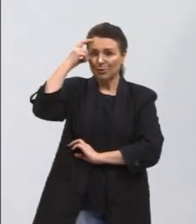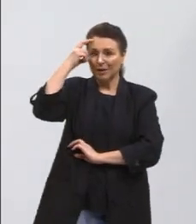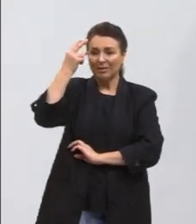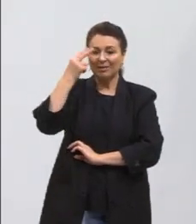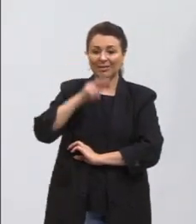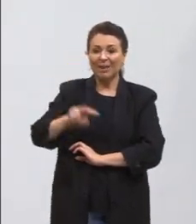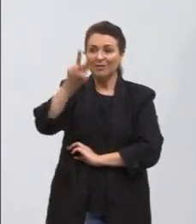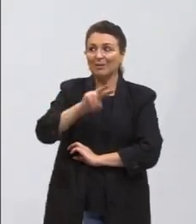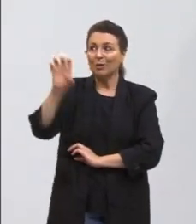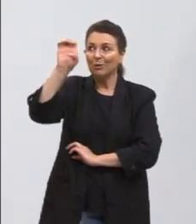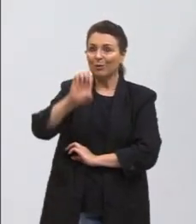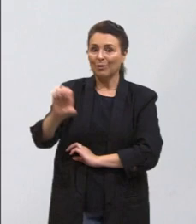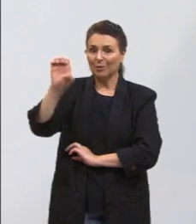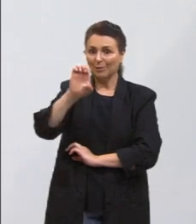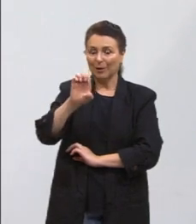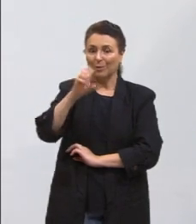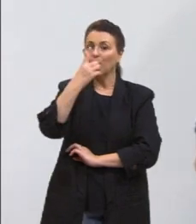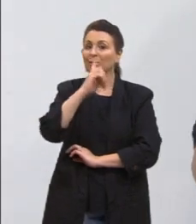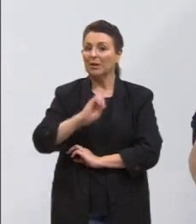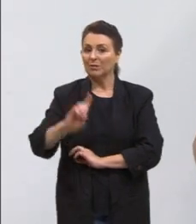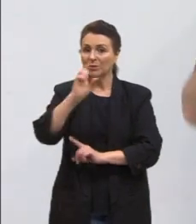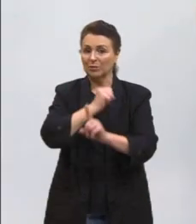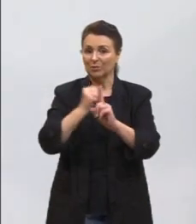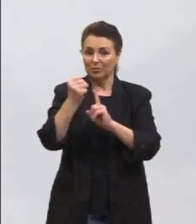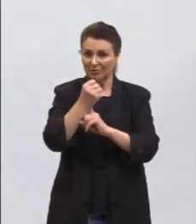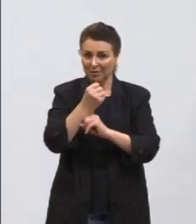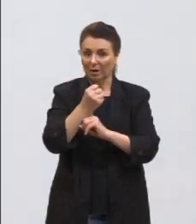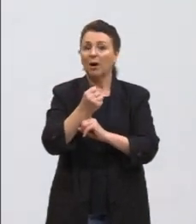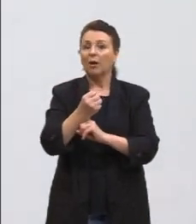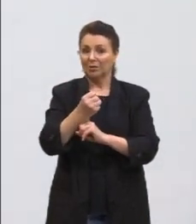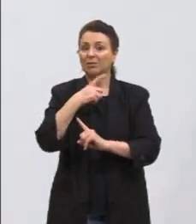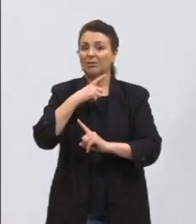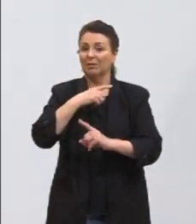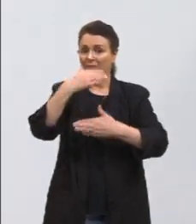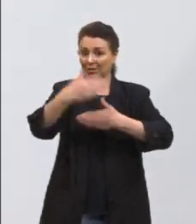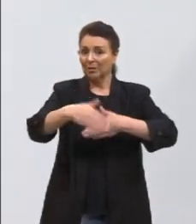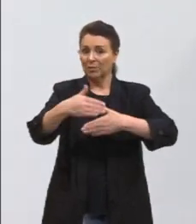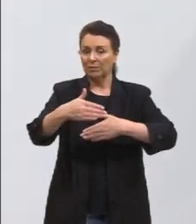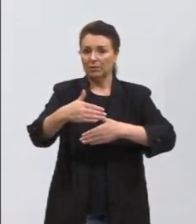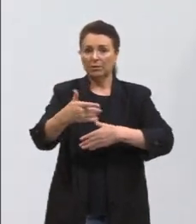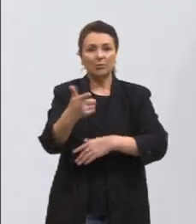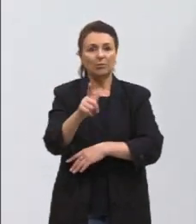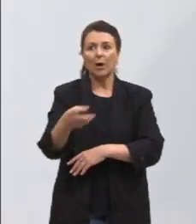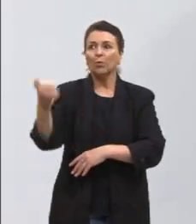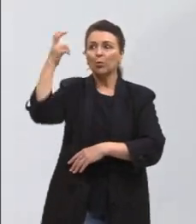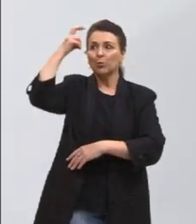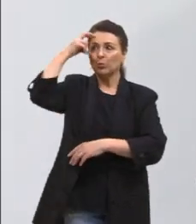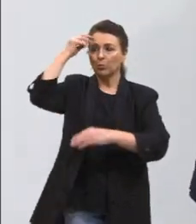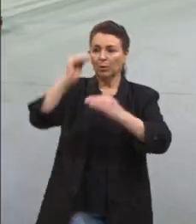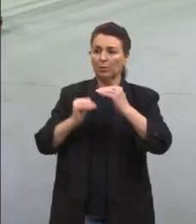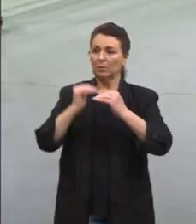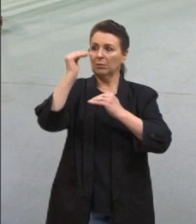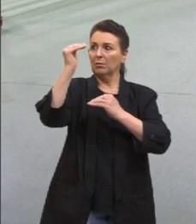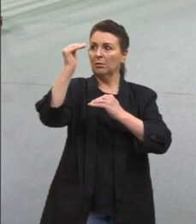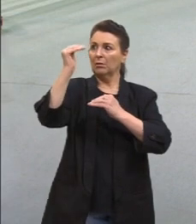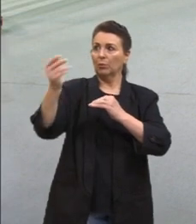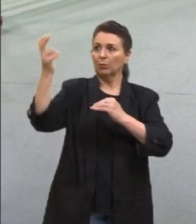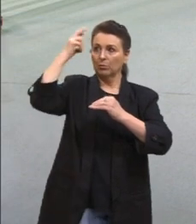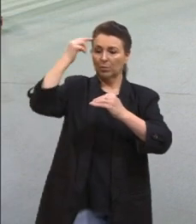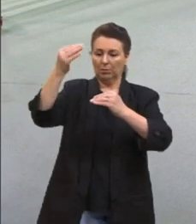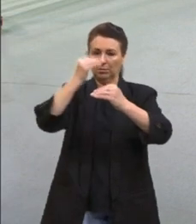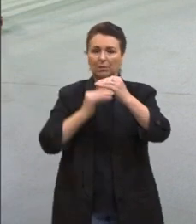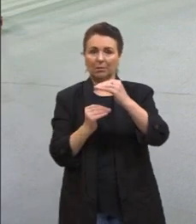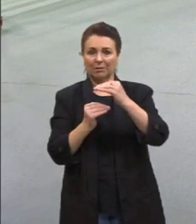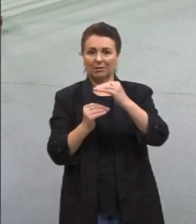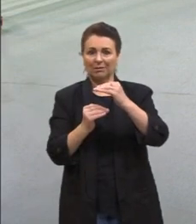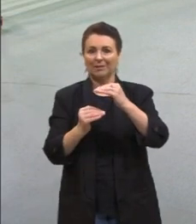Social aparece muito então essa não existe uma cultura superior às outras mas sim culturas diferentes que os europeus trouxeram para cá e foi de